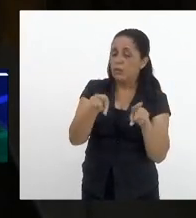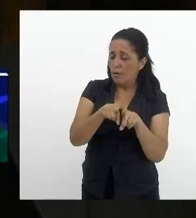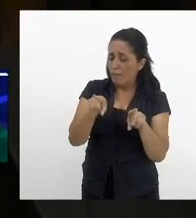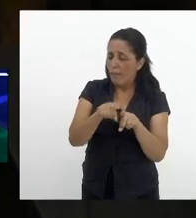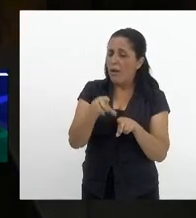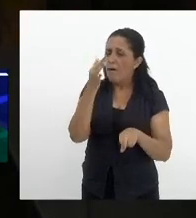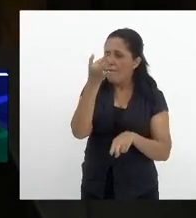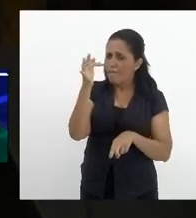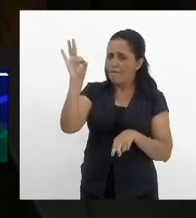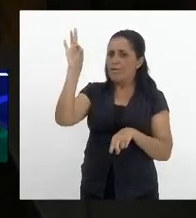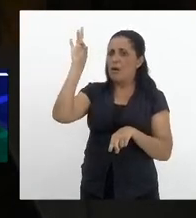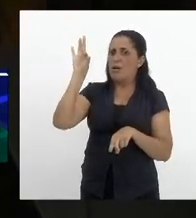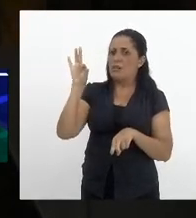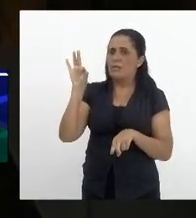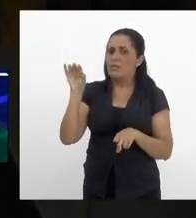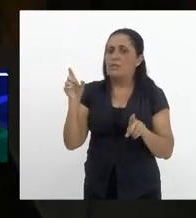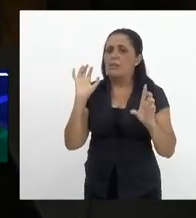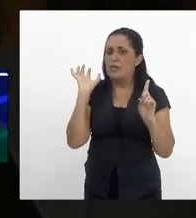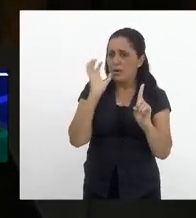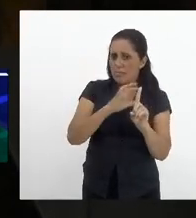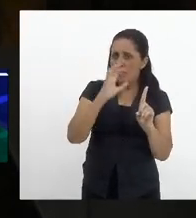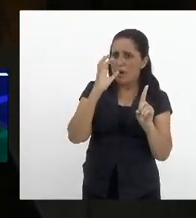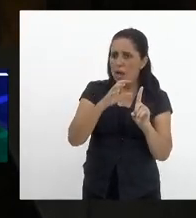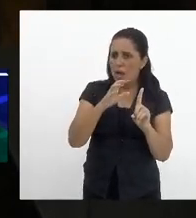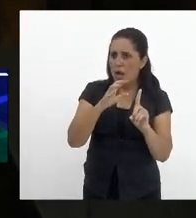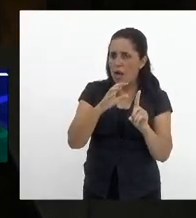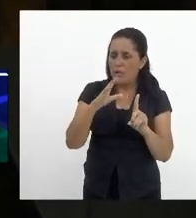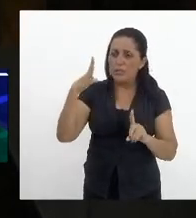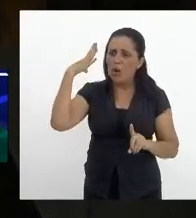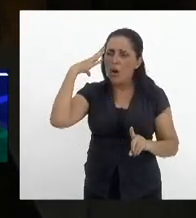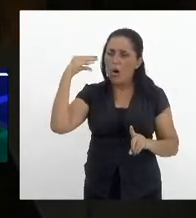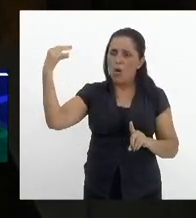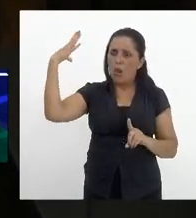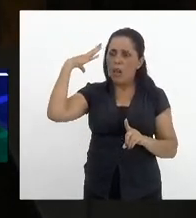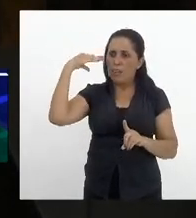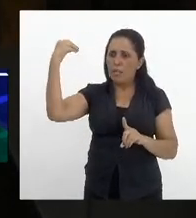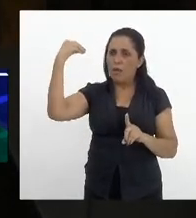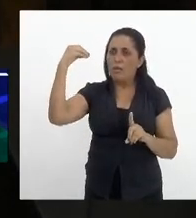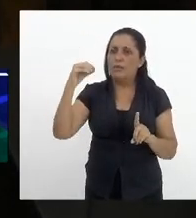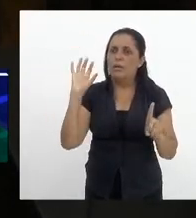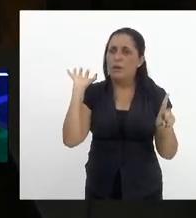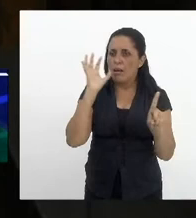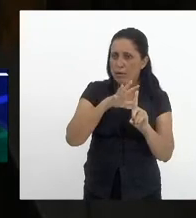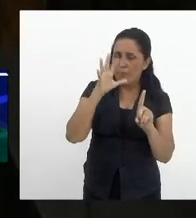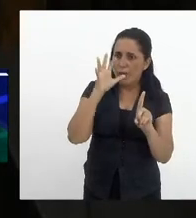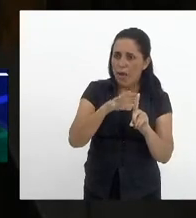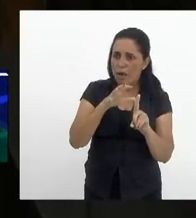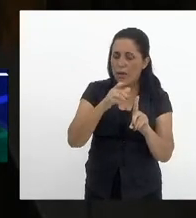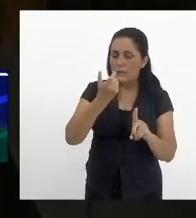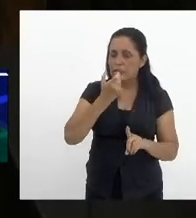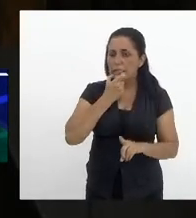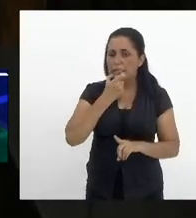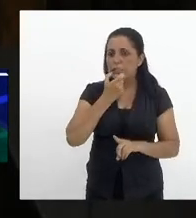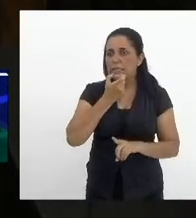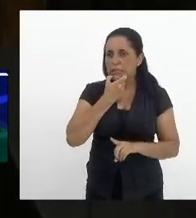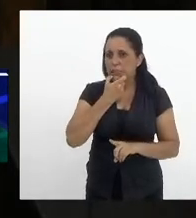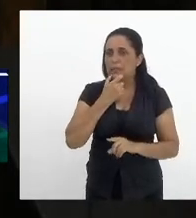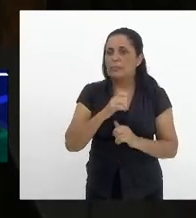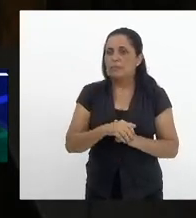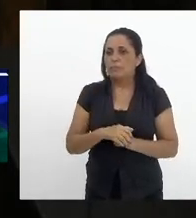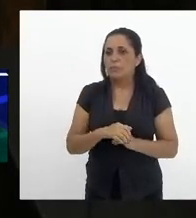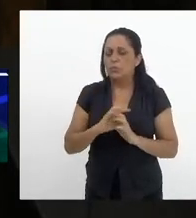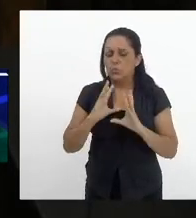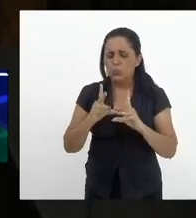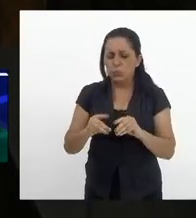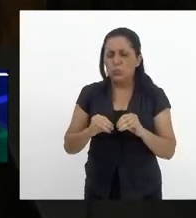francesa, a ameaça holandesa, a ameaça inglesa, e